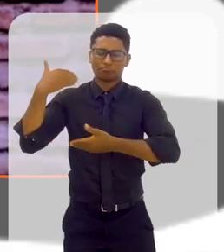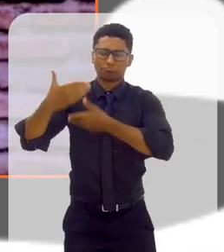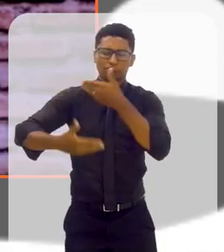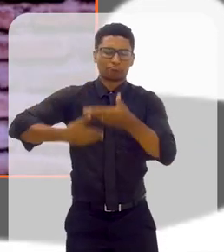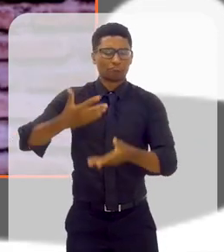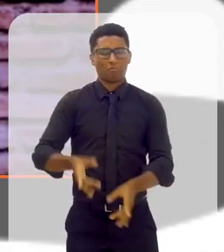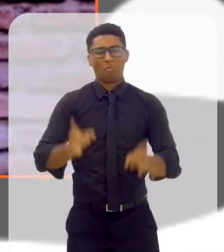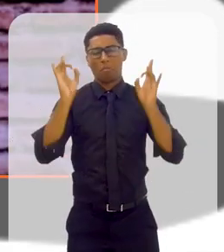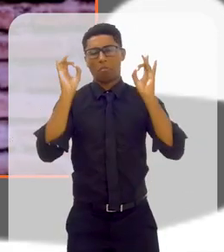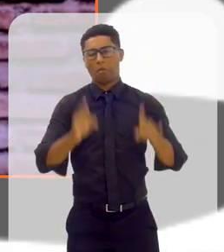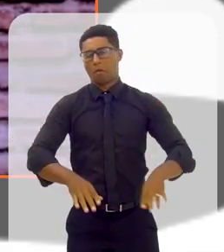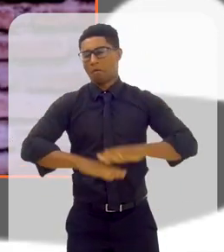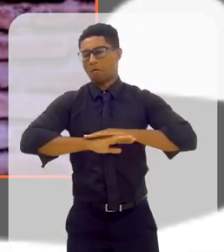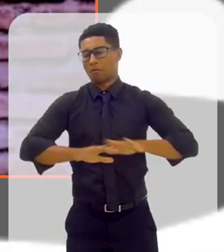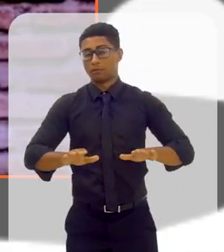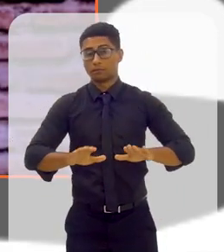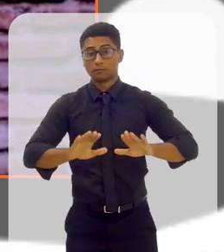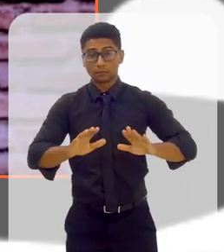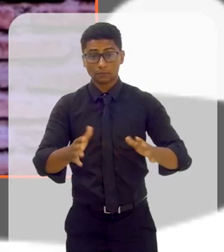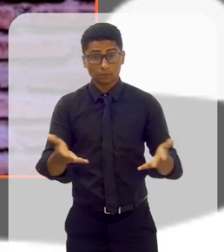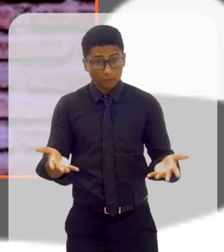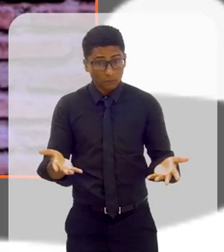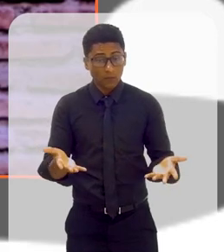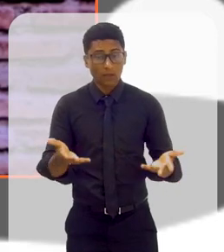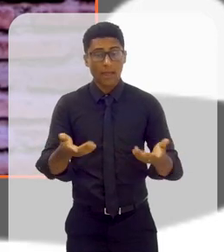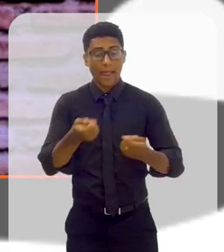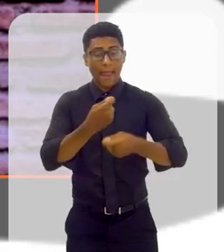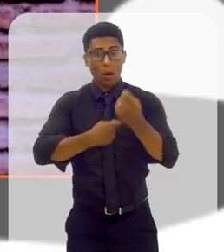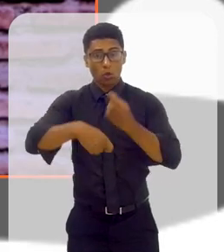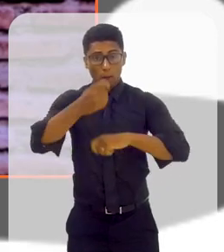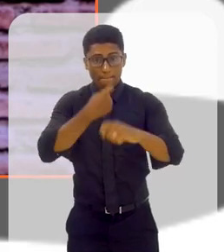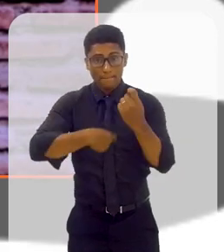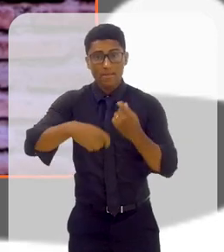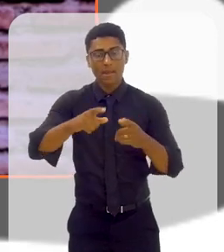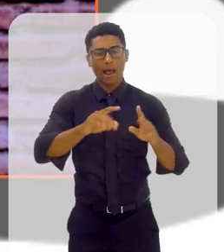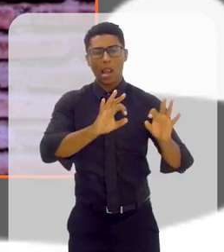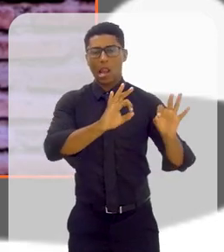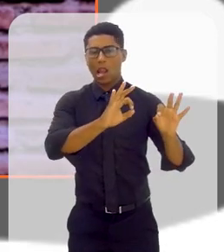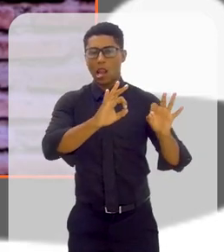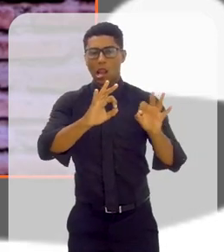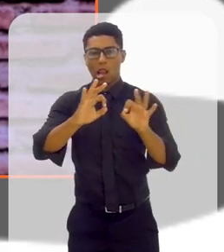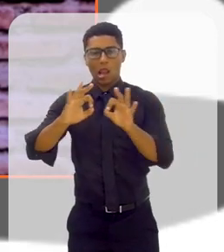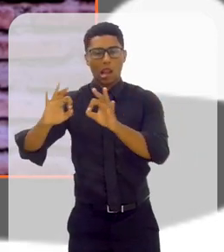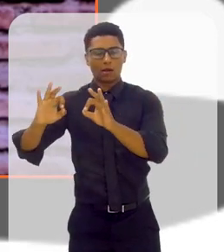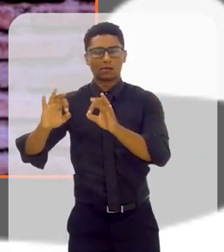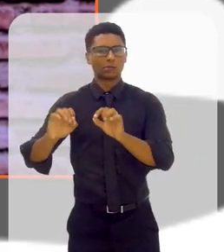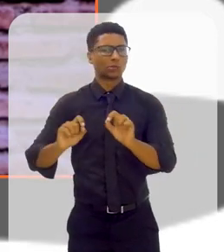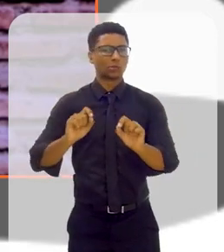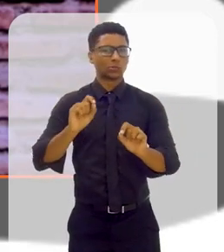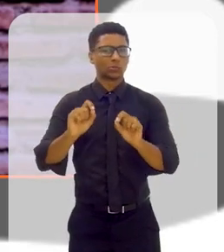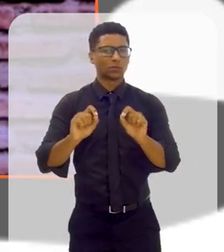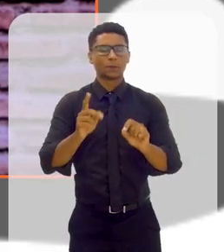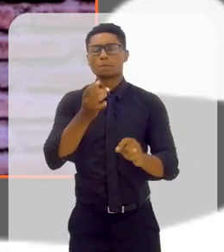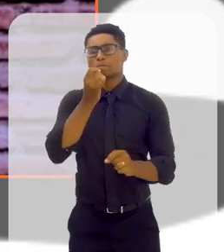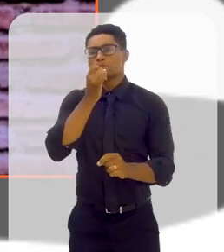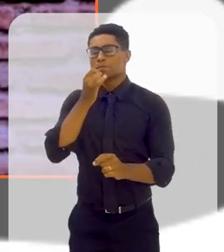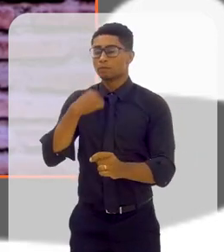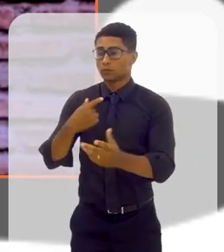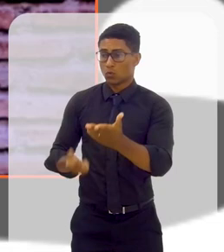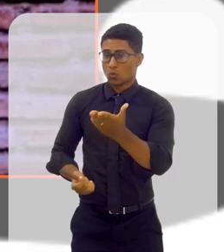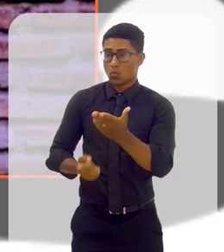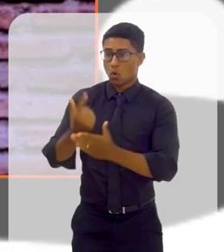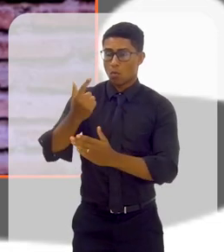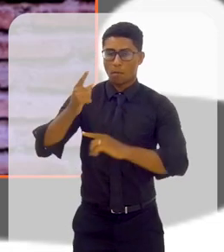Geralmente hoje, conhecido como economia linear, nós somos muito movimentados com eu compro um equipamento,